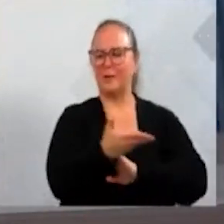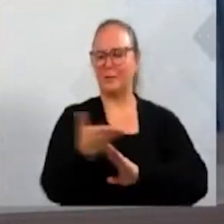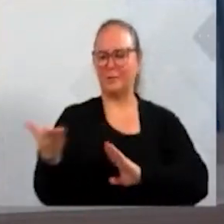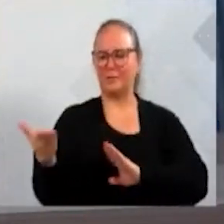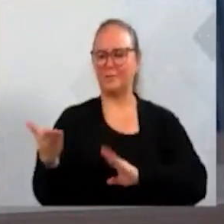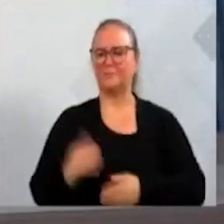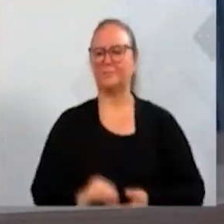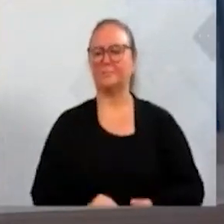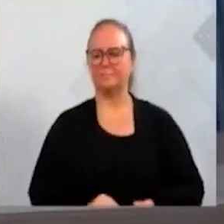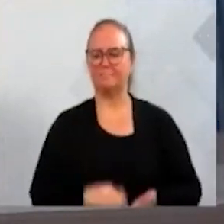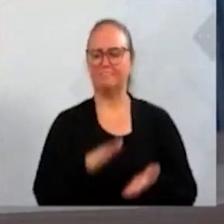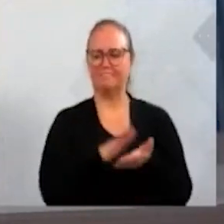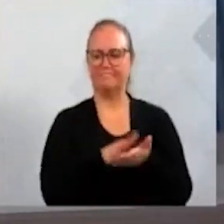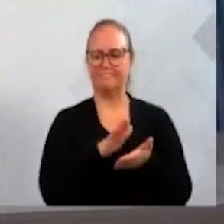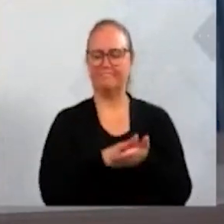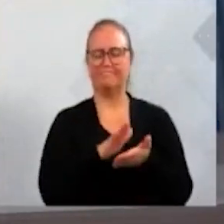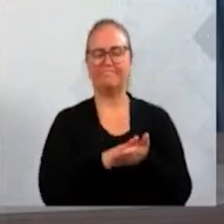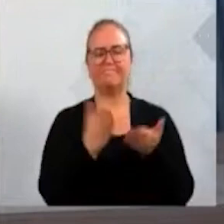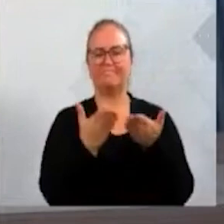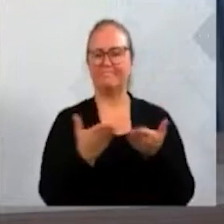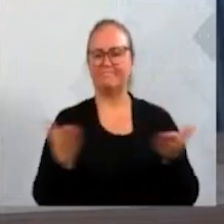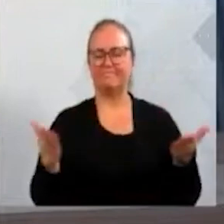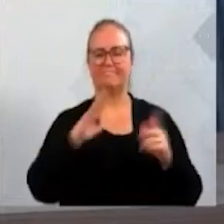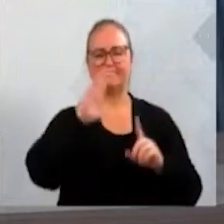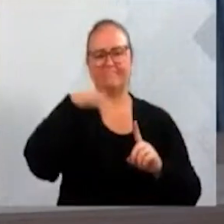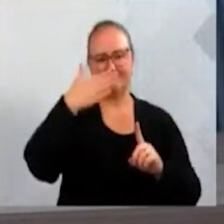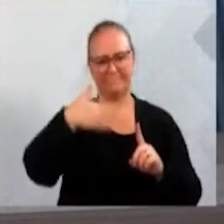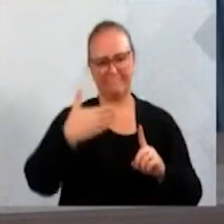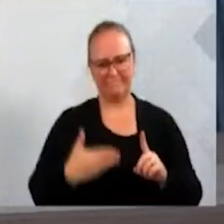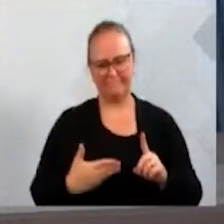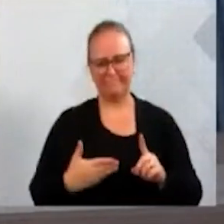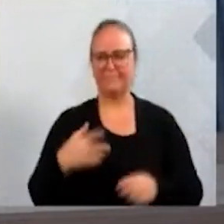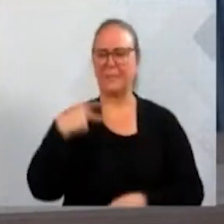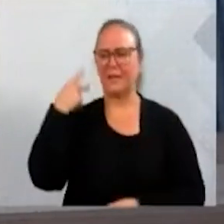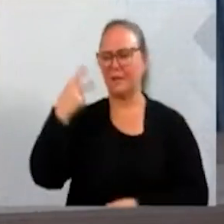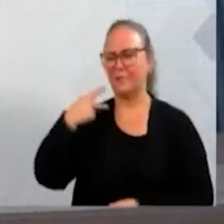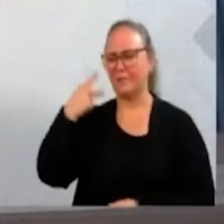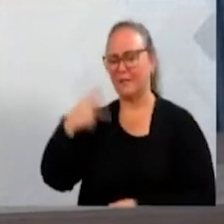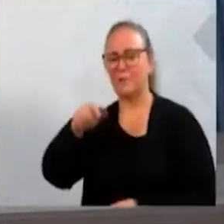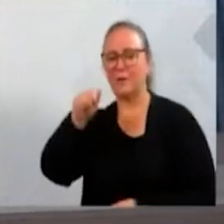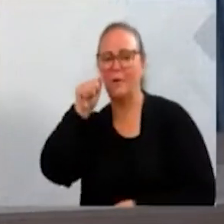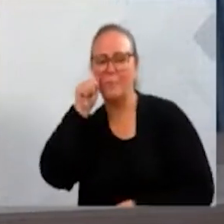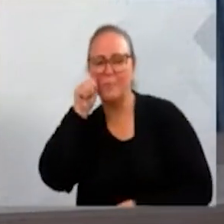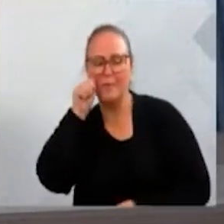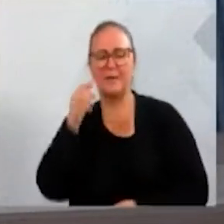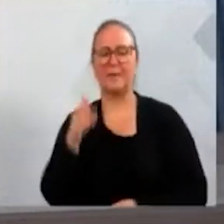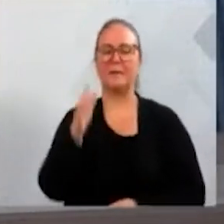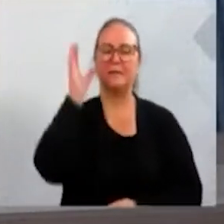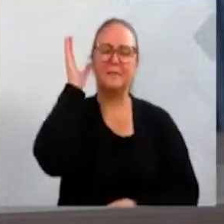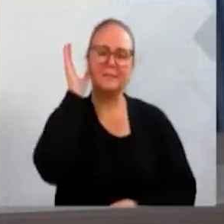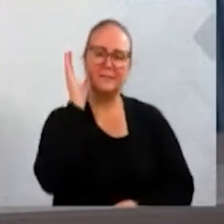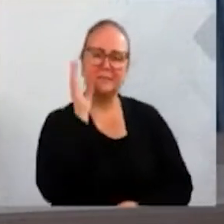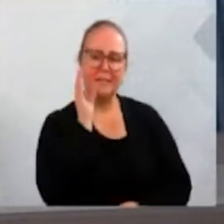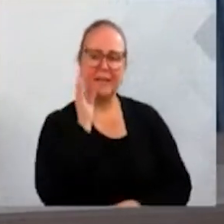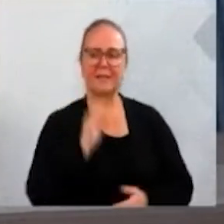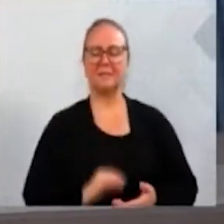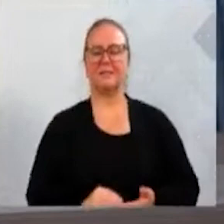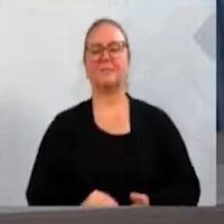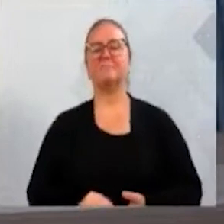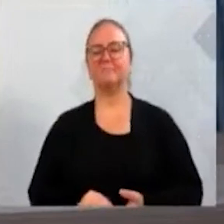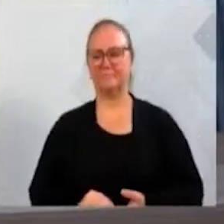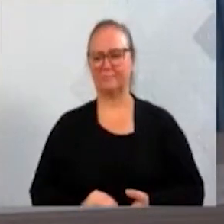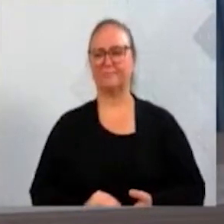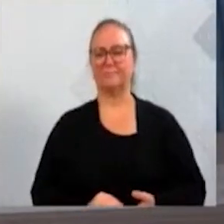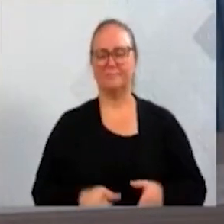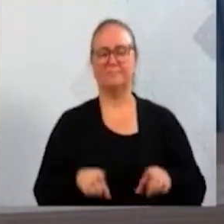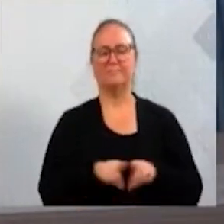vez parabenizar os homenageados vereadores Vereador Almir Vieira Vereador César campato e e